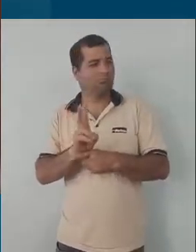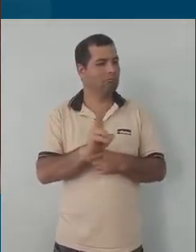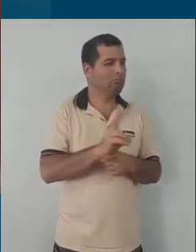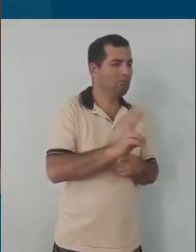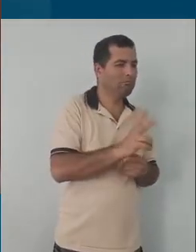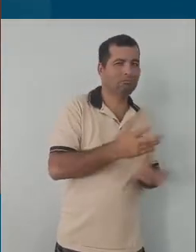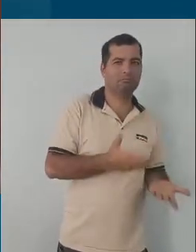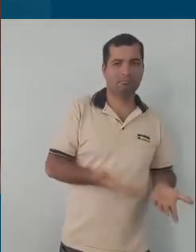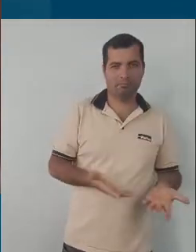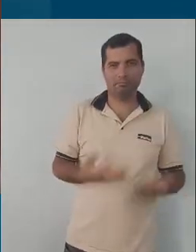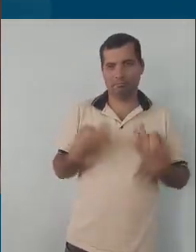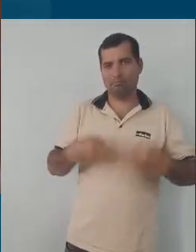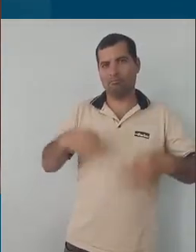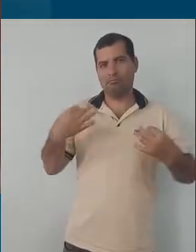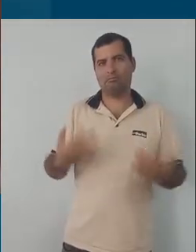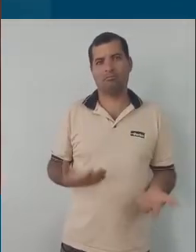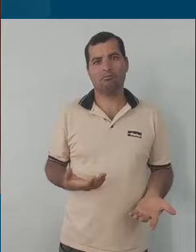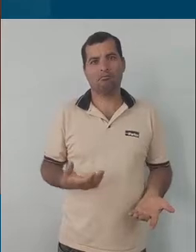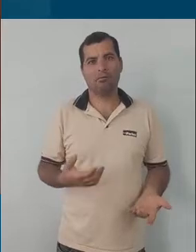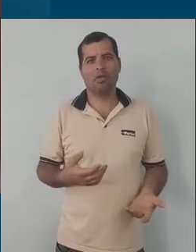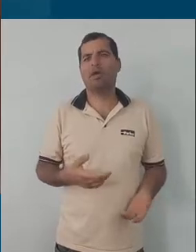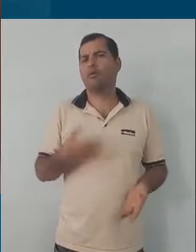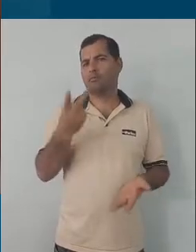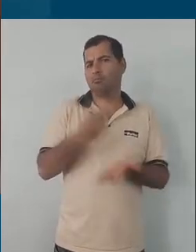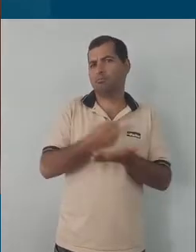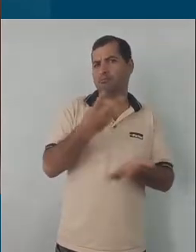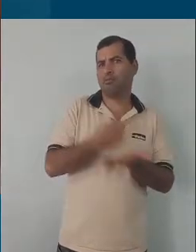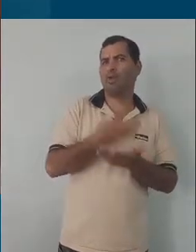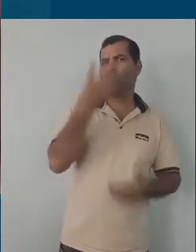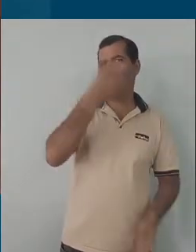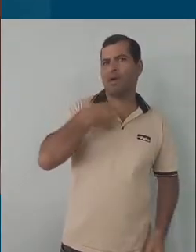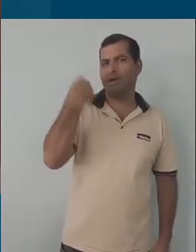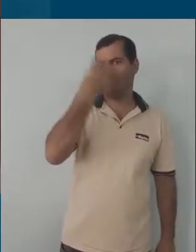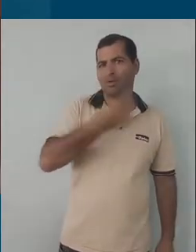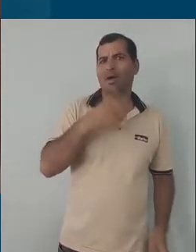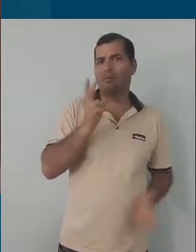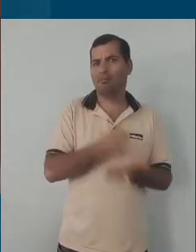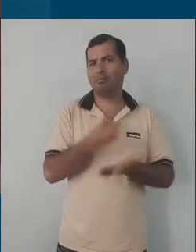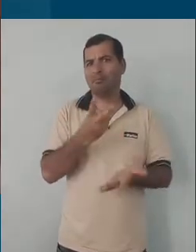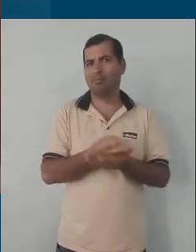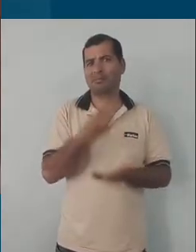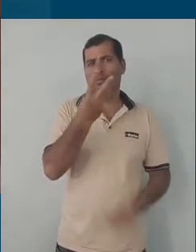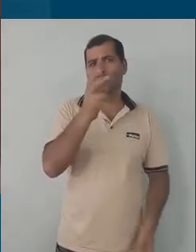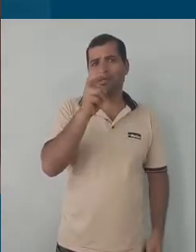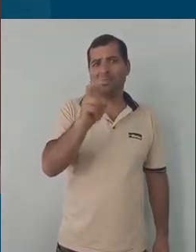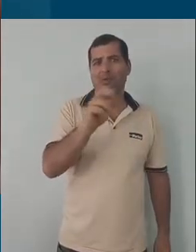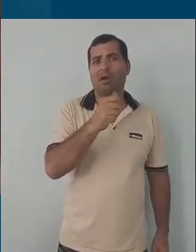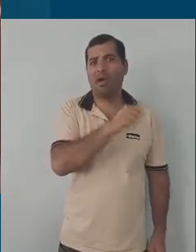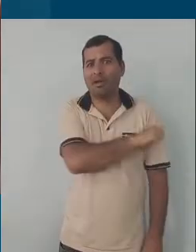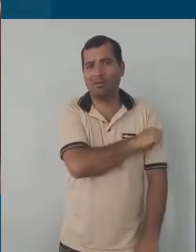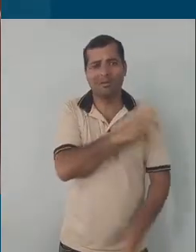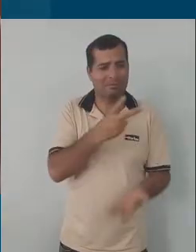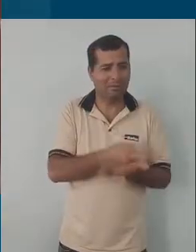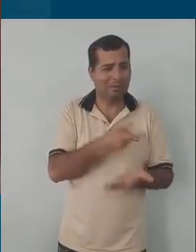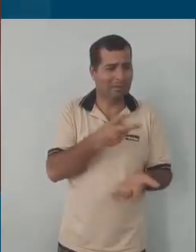coisa, passar 4 horas fazendo a mesma coisa, as 35 crianças voltadas para o mesmo processo, é maluco.